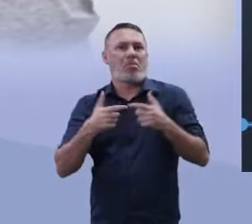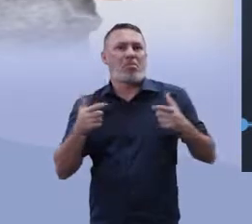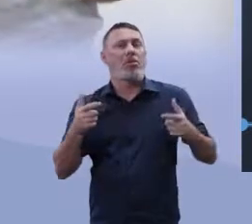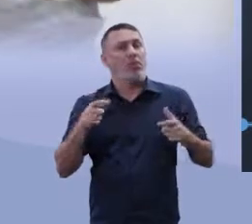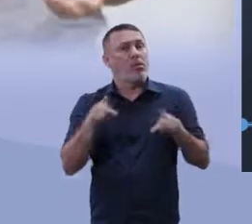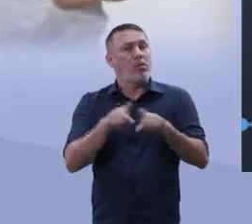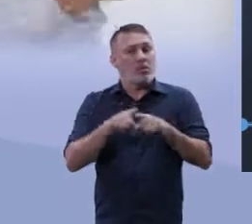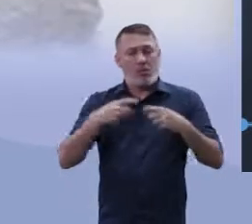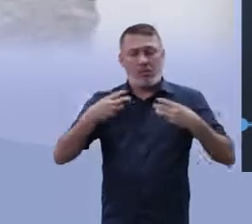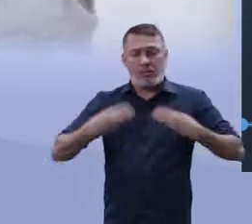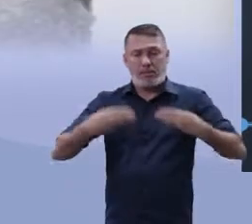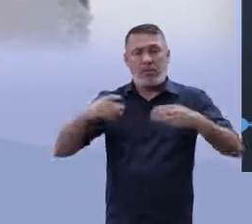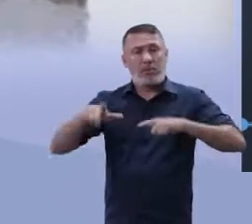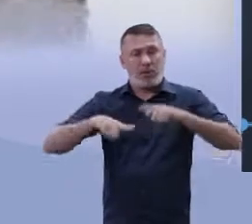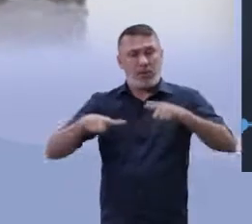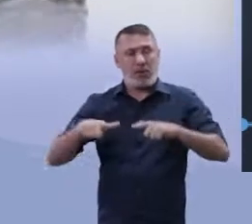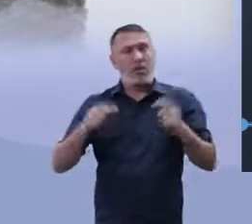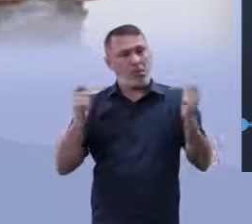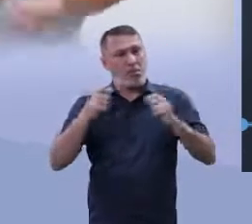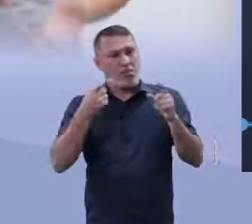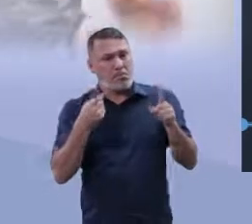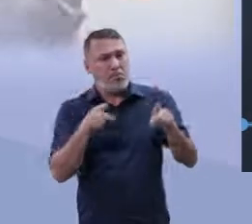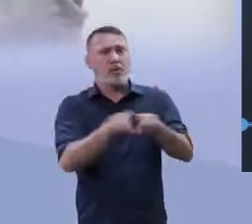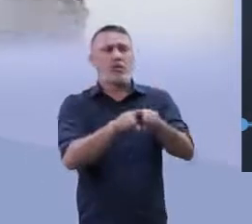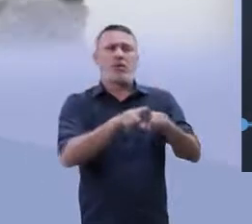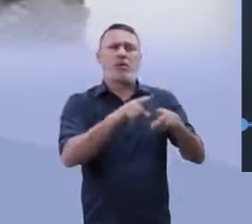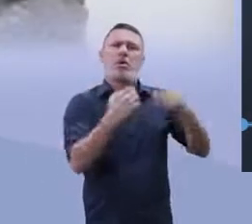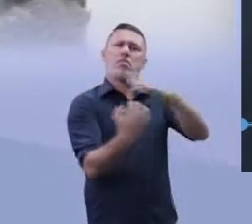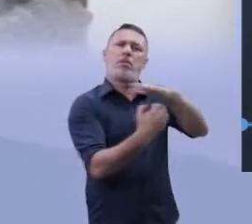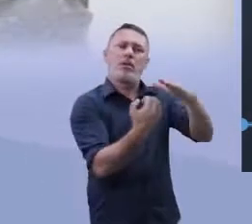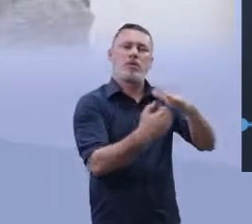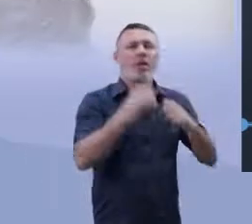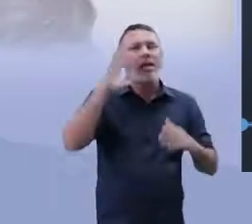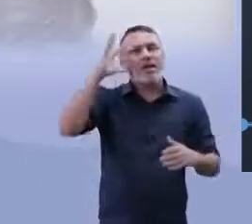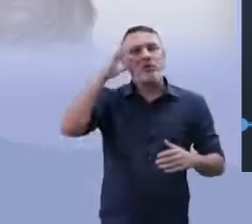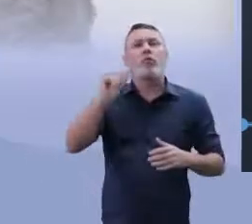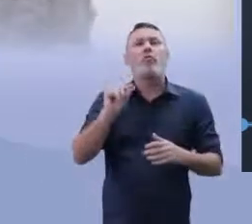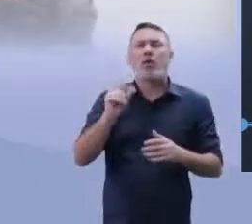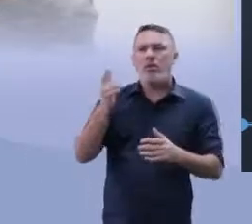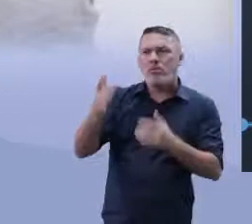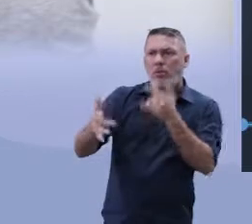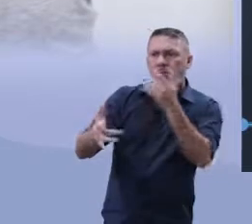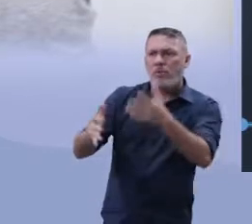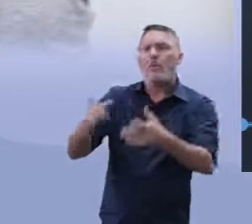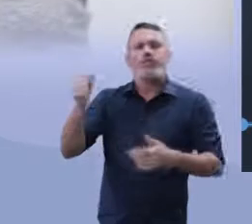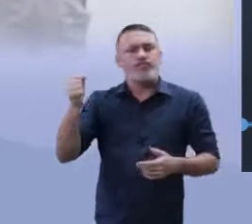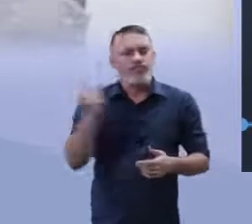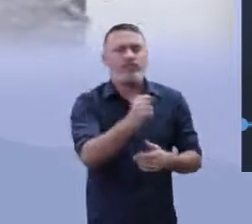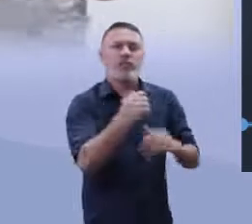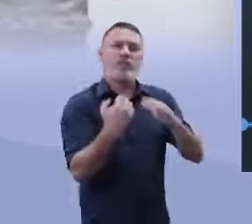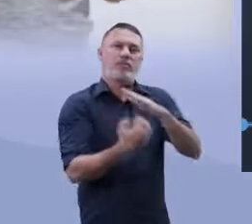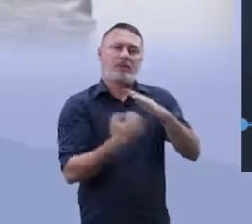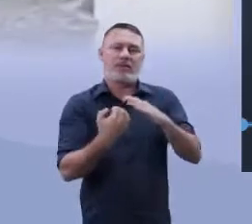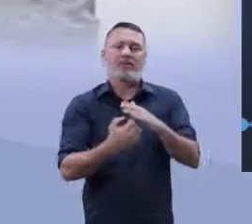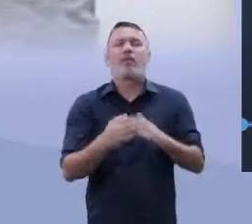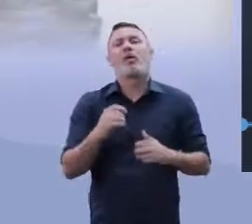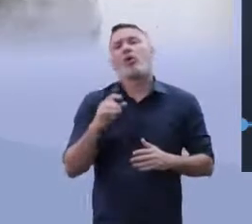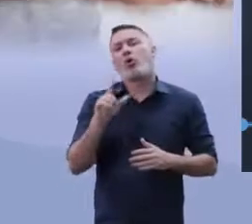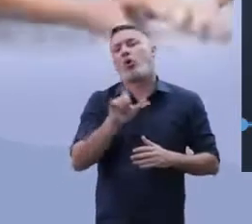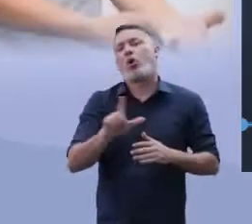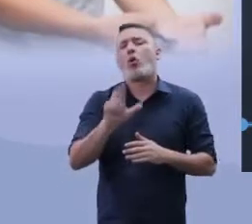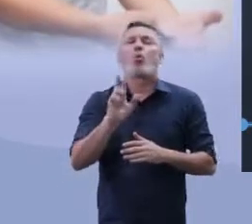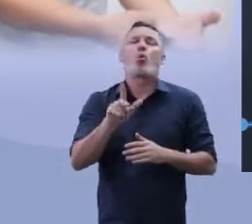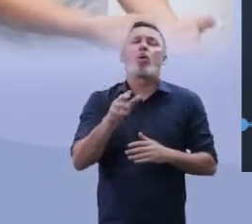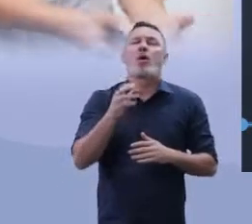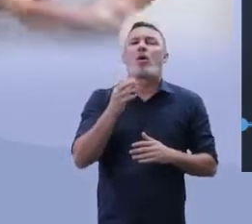pode agir em parceria com as empresas para resolver isso, dar emprego. Obviamente, não é simplesmente você